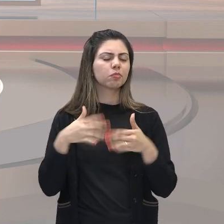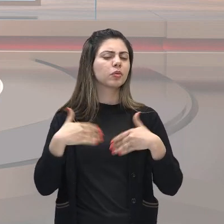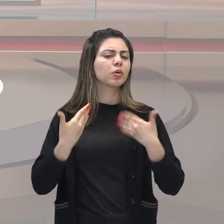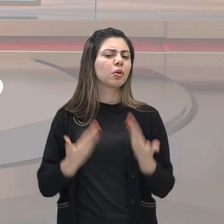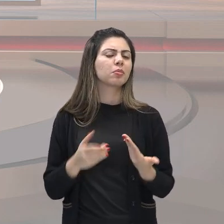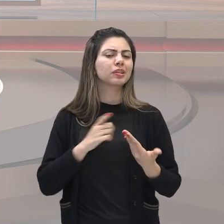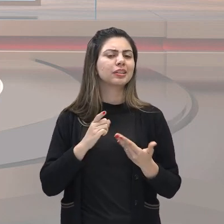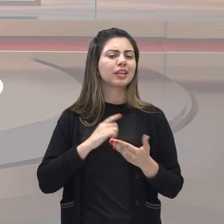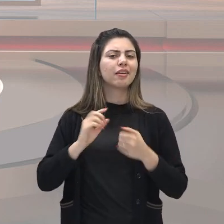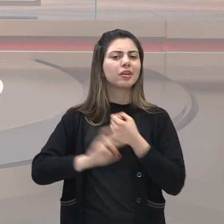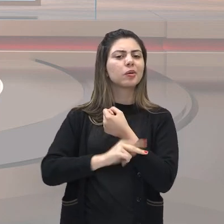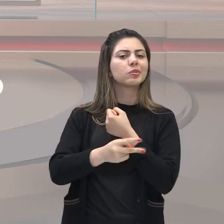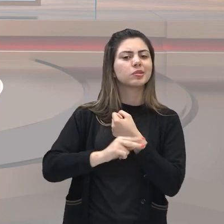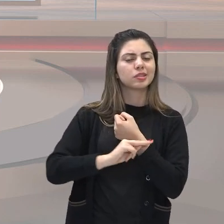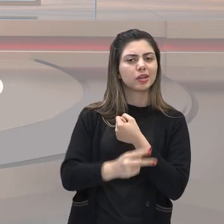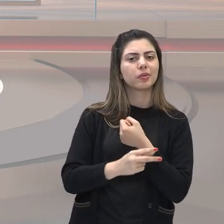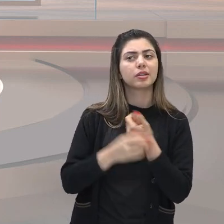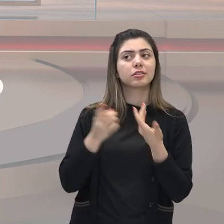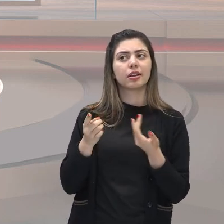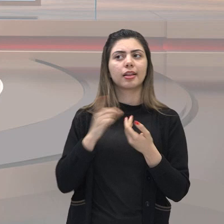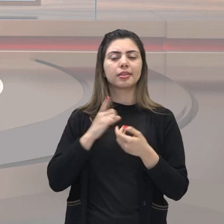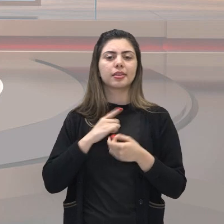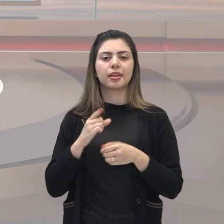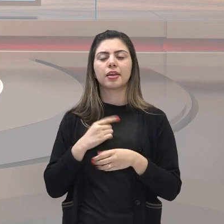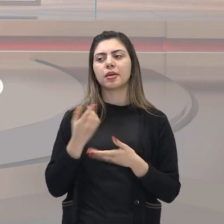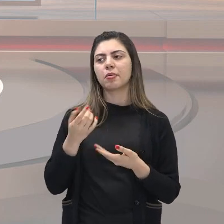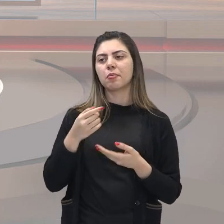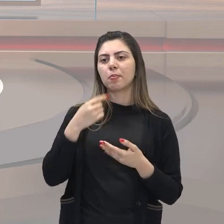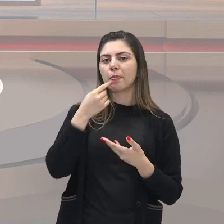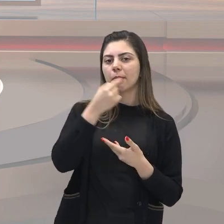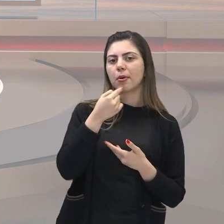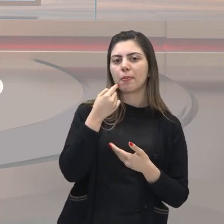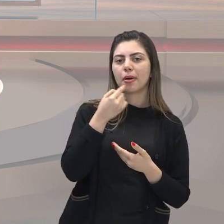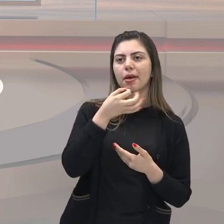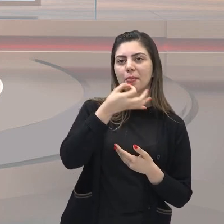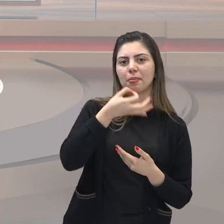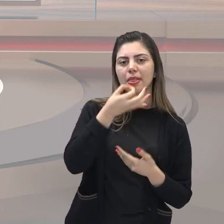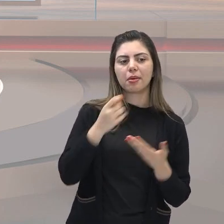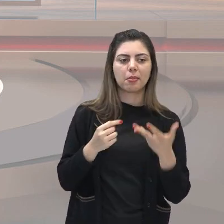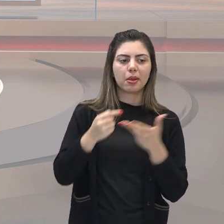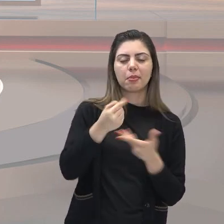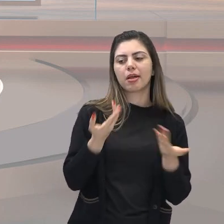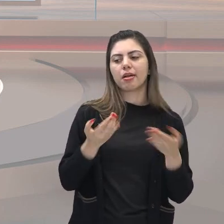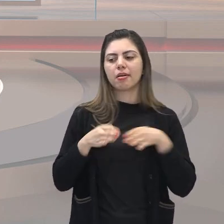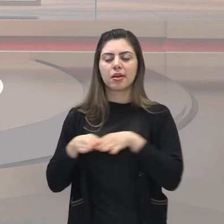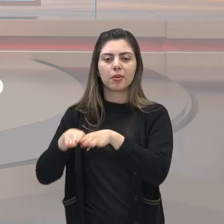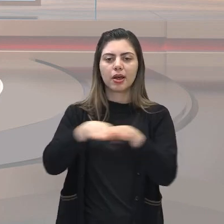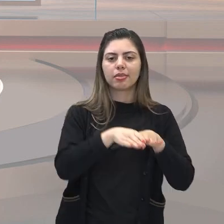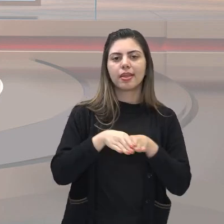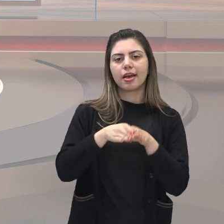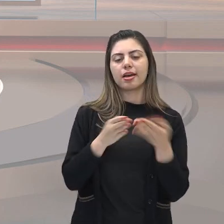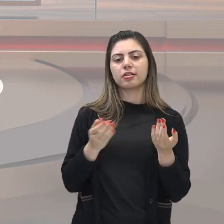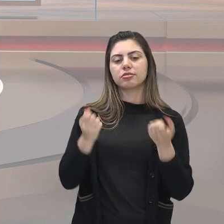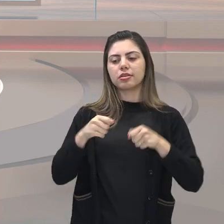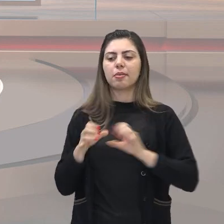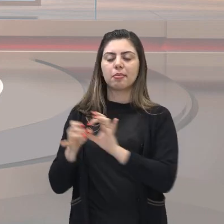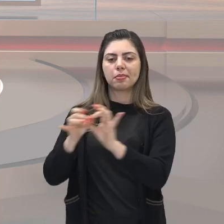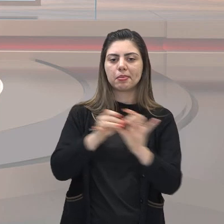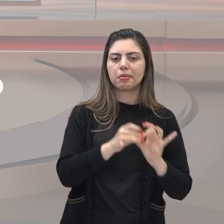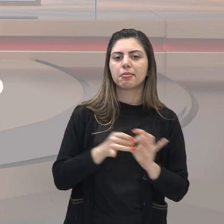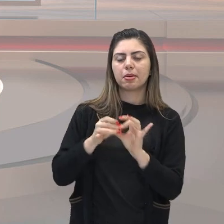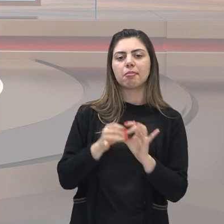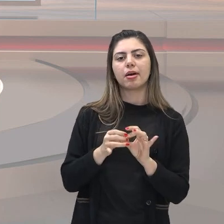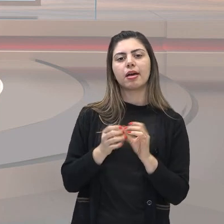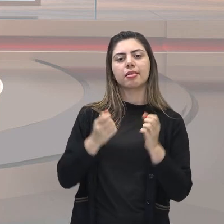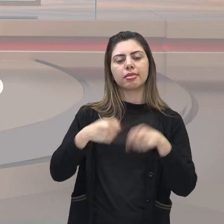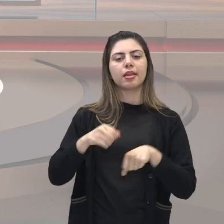os impactos que essas ideias de igualdade, liberdade, fraternidade, de lá da questão do iluminismo e também as